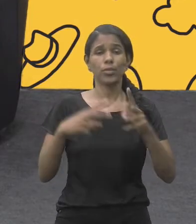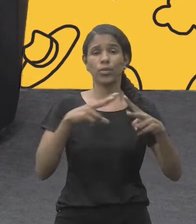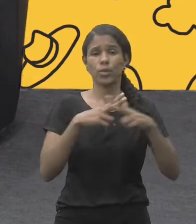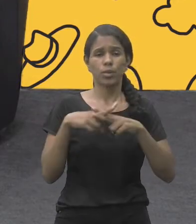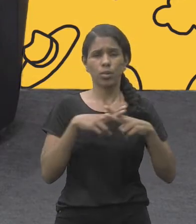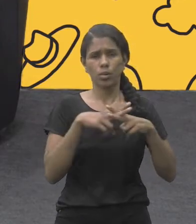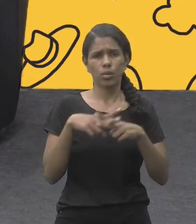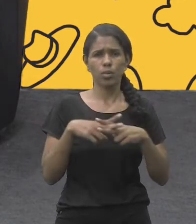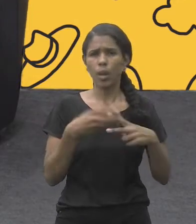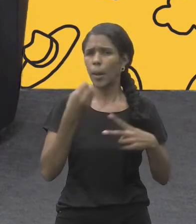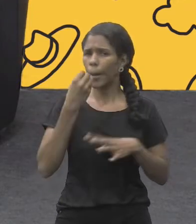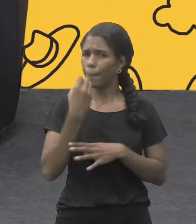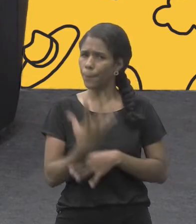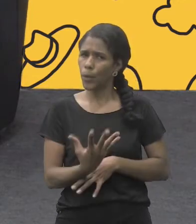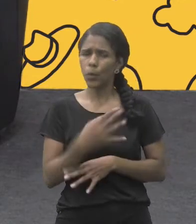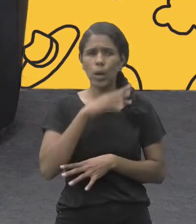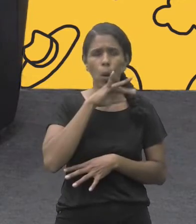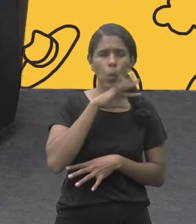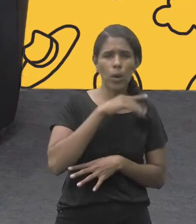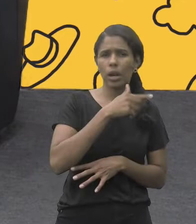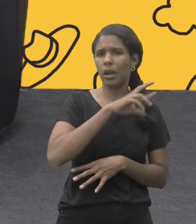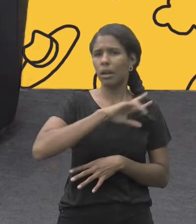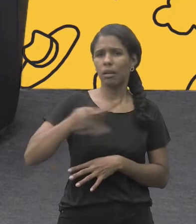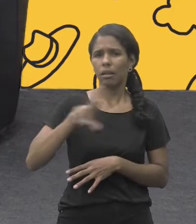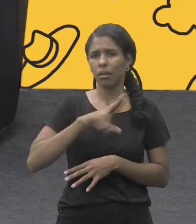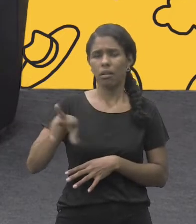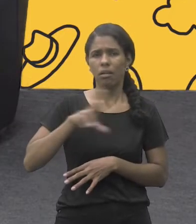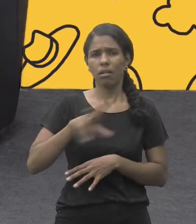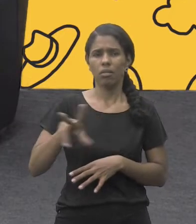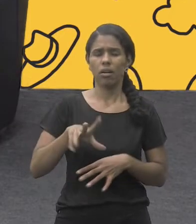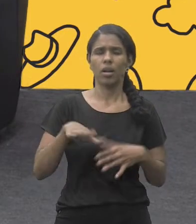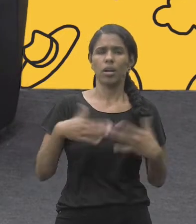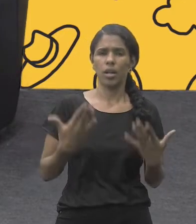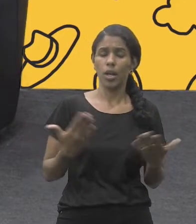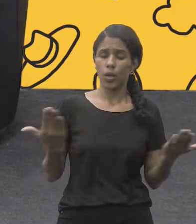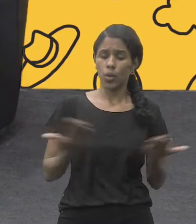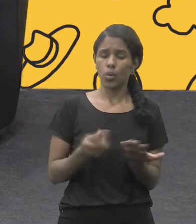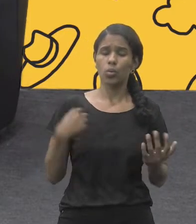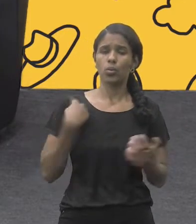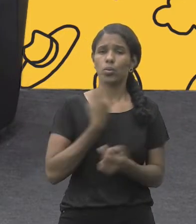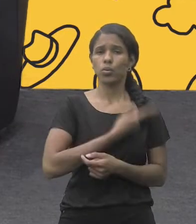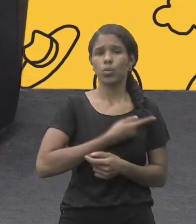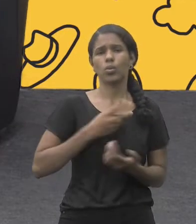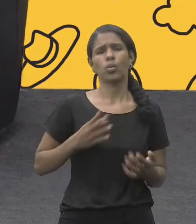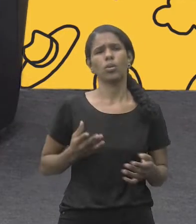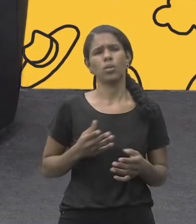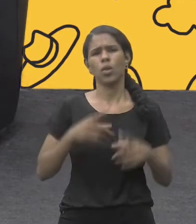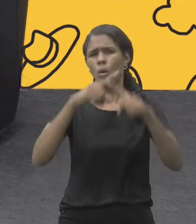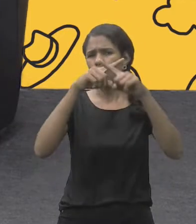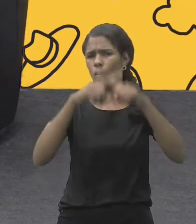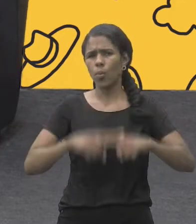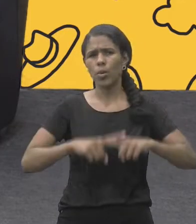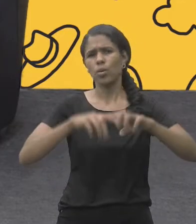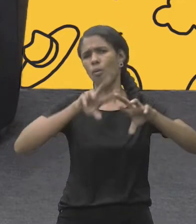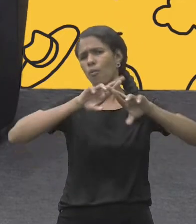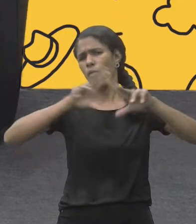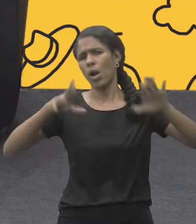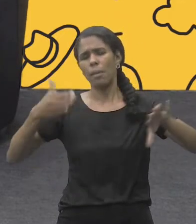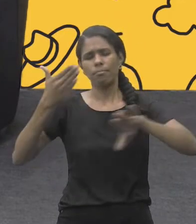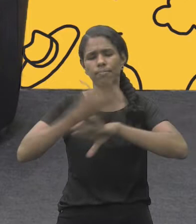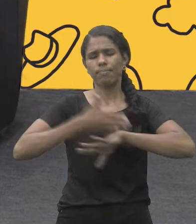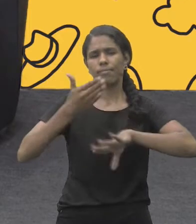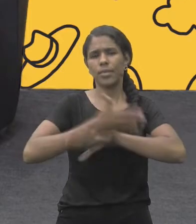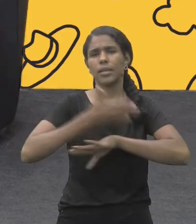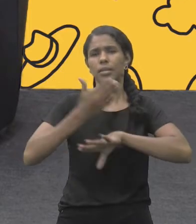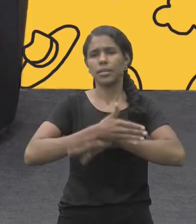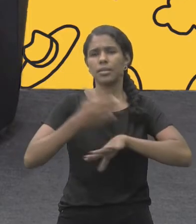porque hoje nós estamos vendo que tem muitas competições, né? E outra, a lei está mais rígida, né? Então a pessoa não pode